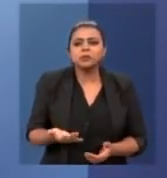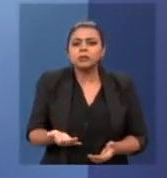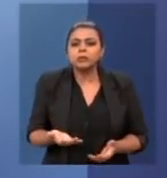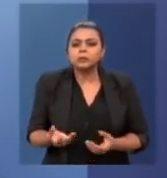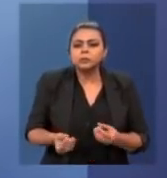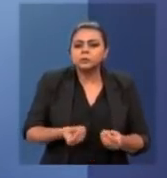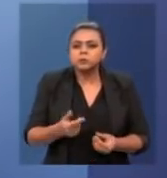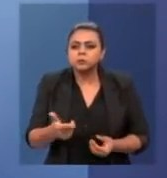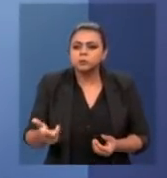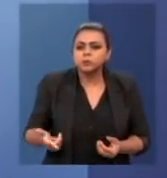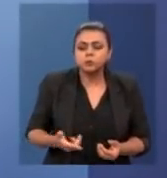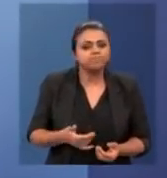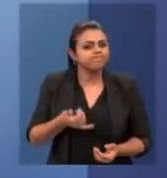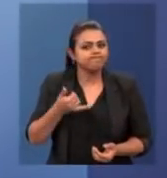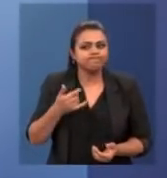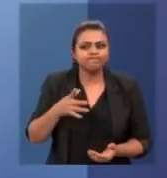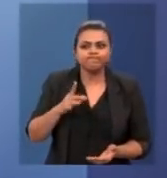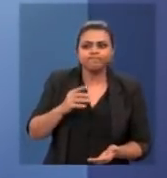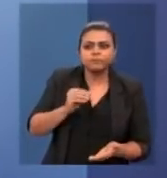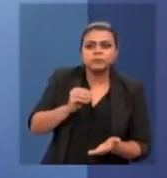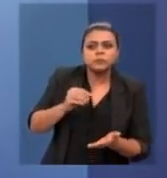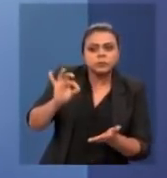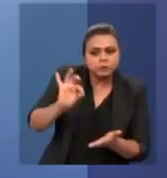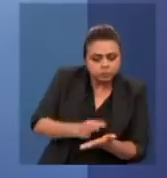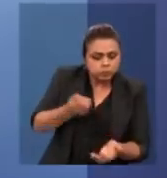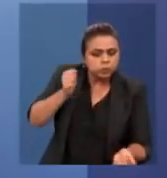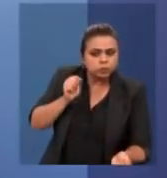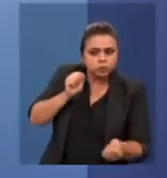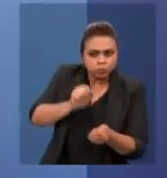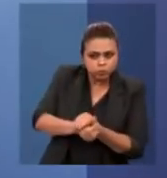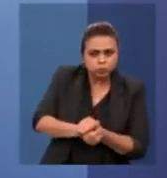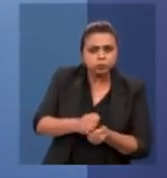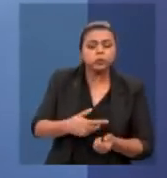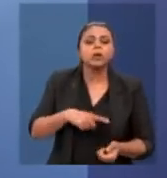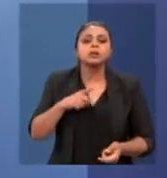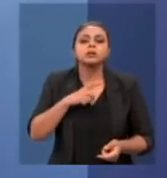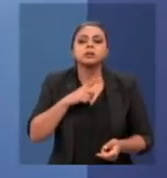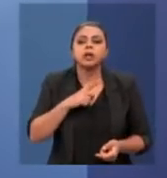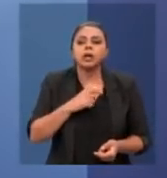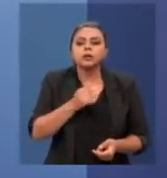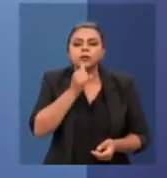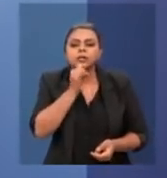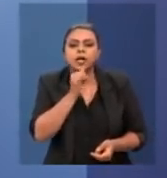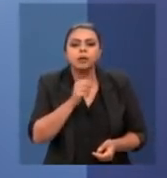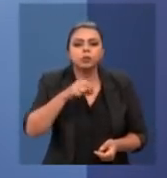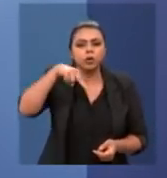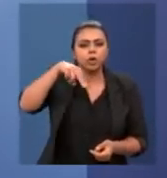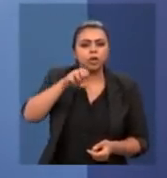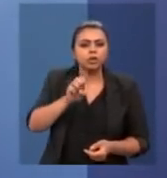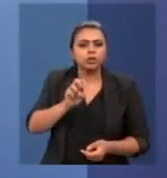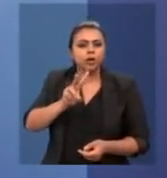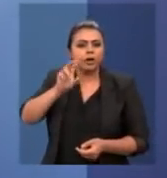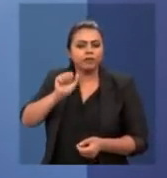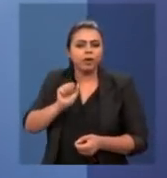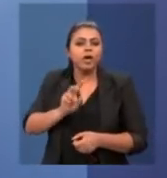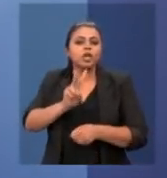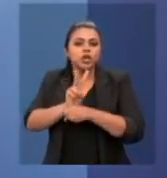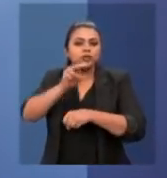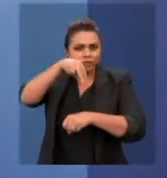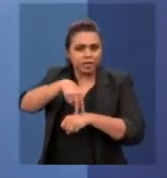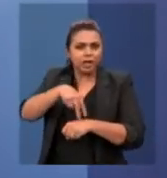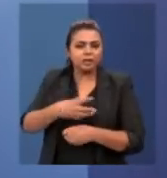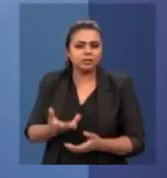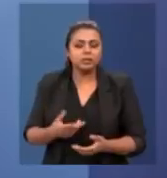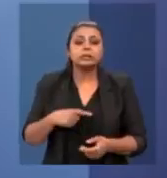eu não tive oportunidade de trabalhar em brasília por exemplo nova venécia professor então nós fôssemos também recursos do